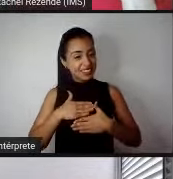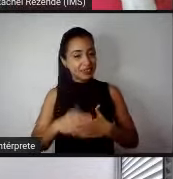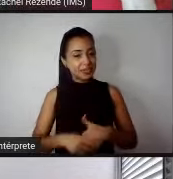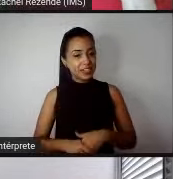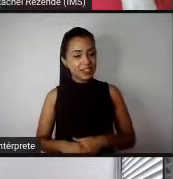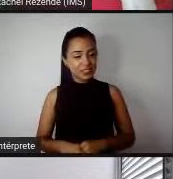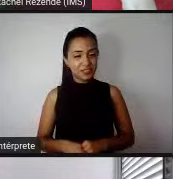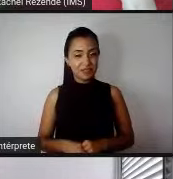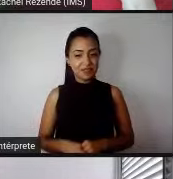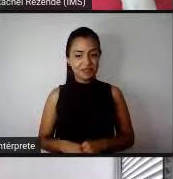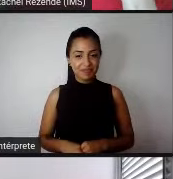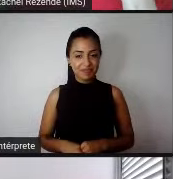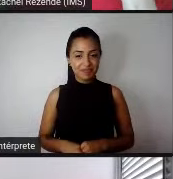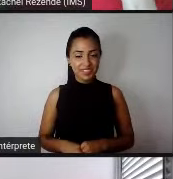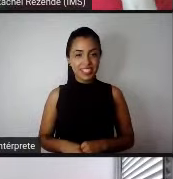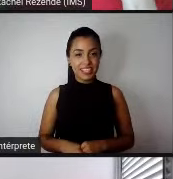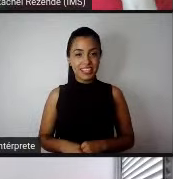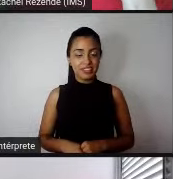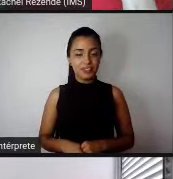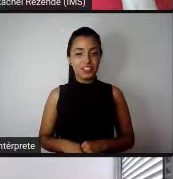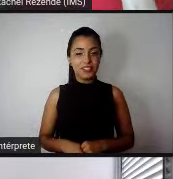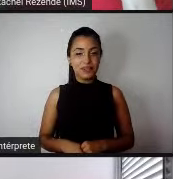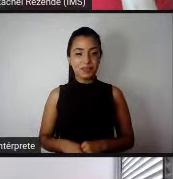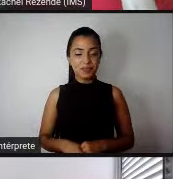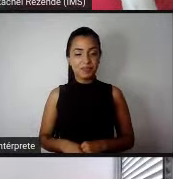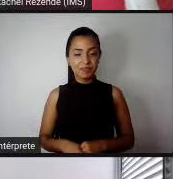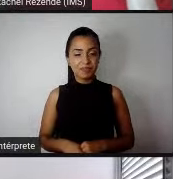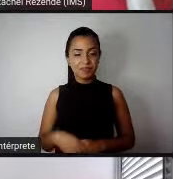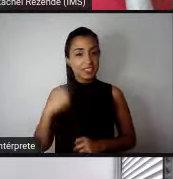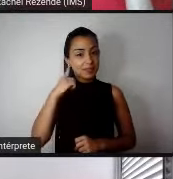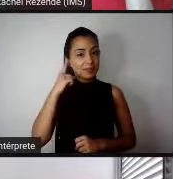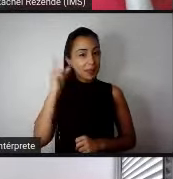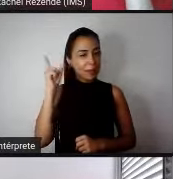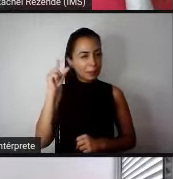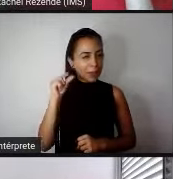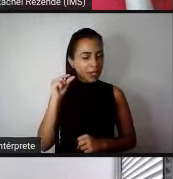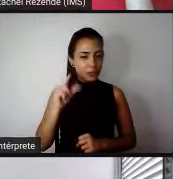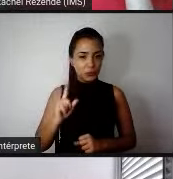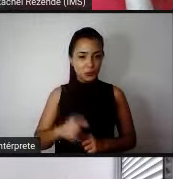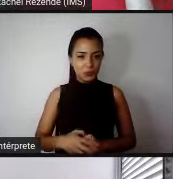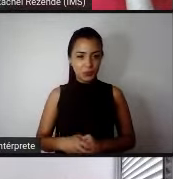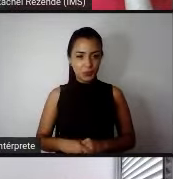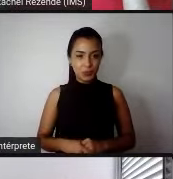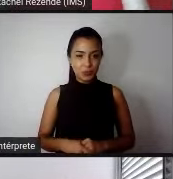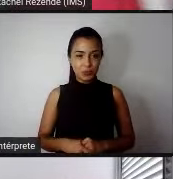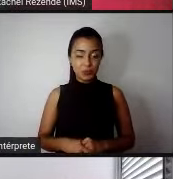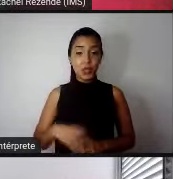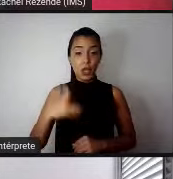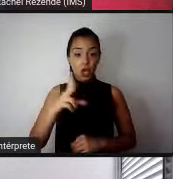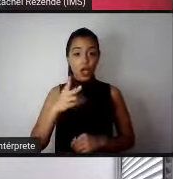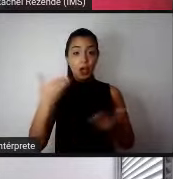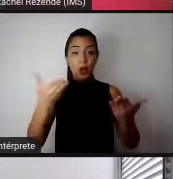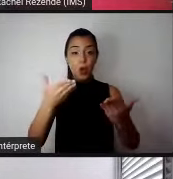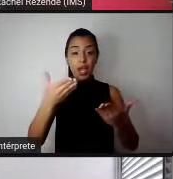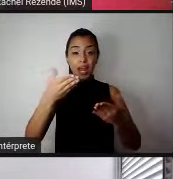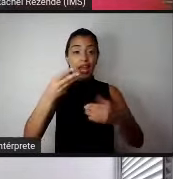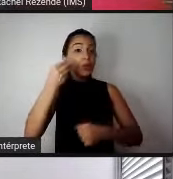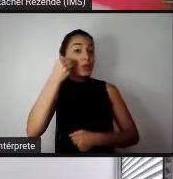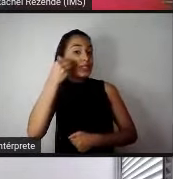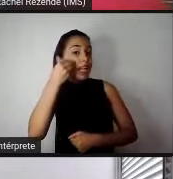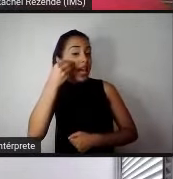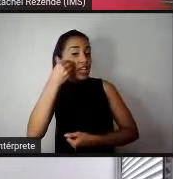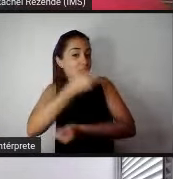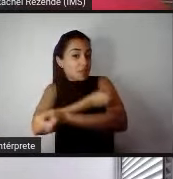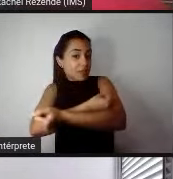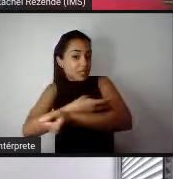estar aqui. Bom dia. Bom. Vou administrar na senhora coronavírus, tá bom? Coronavac, sim. Ó. Aqui está